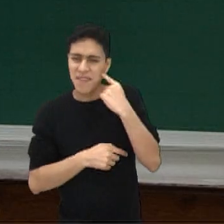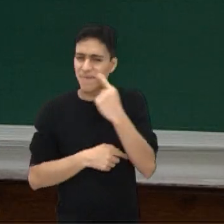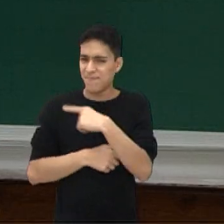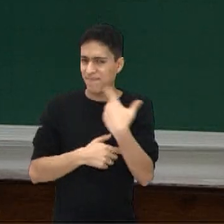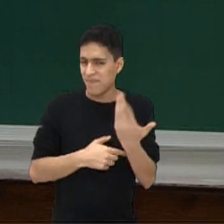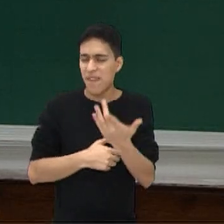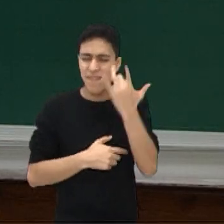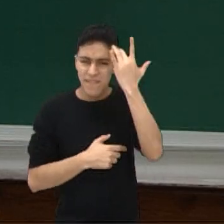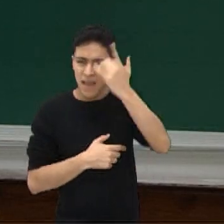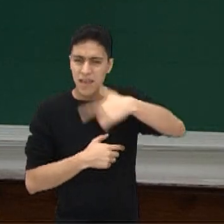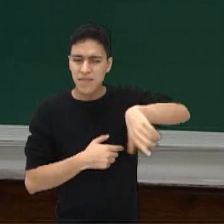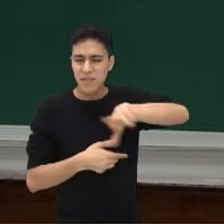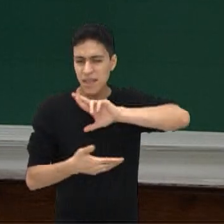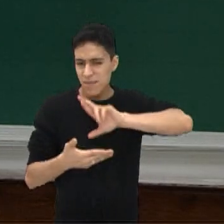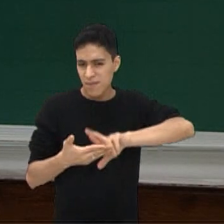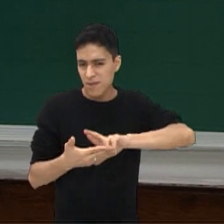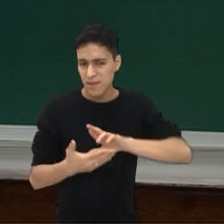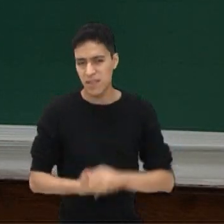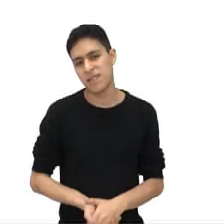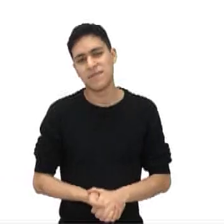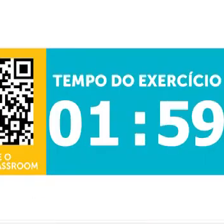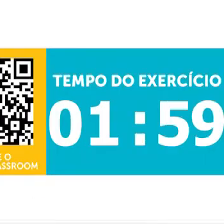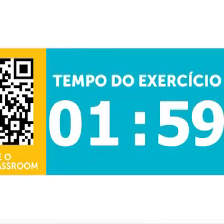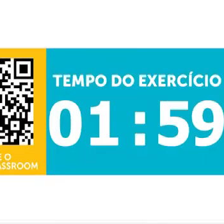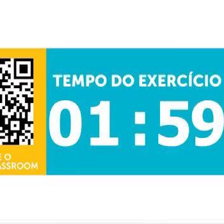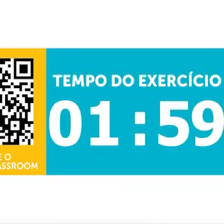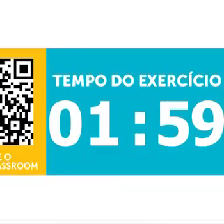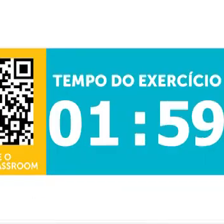você responde para mim e a gente já volta.